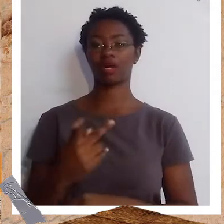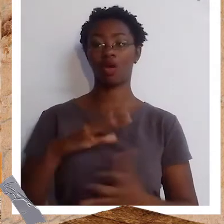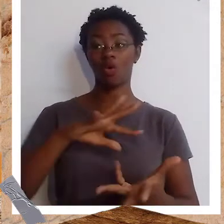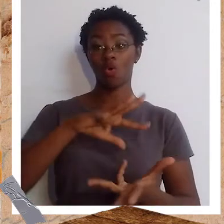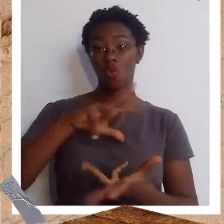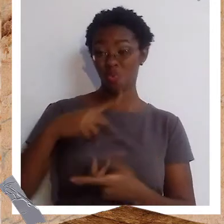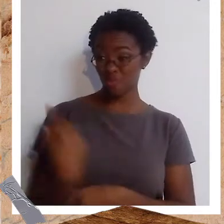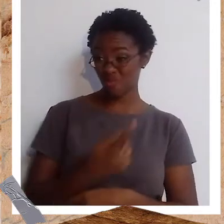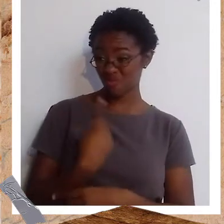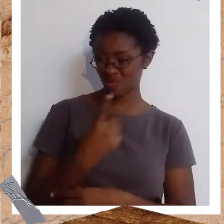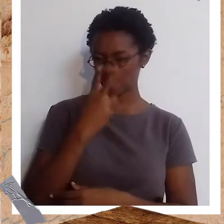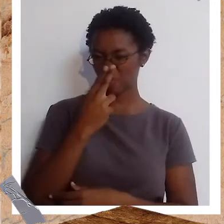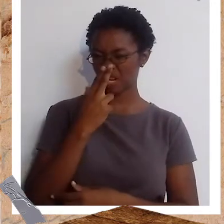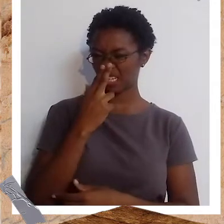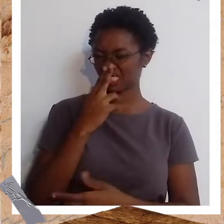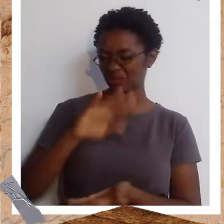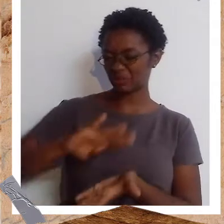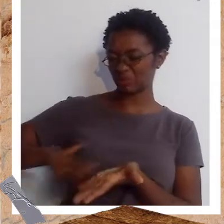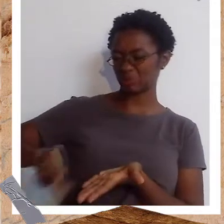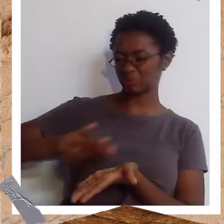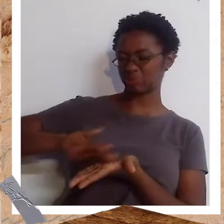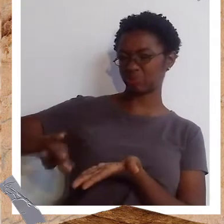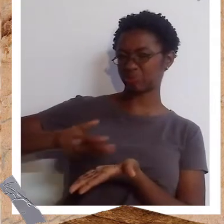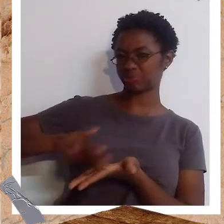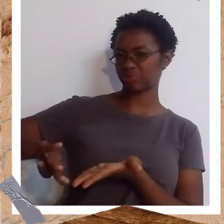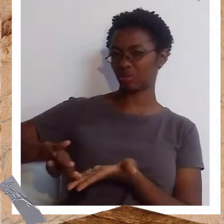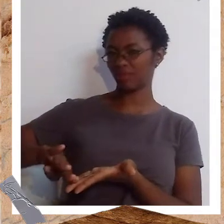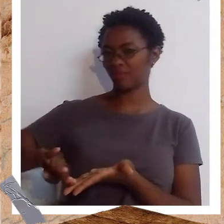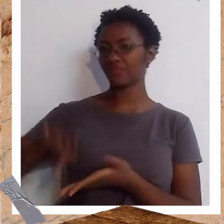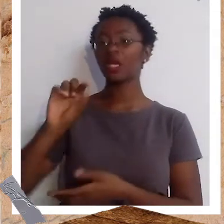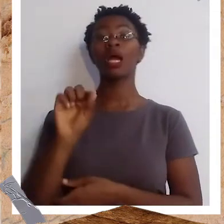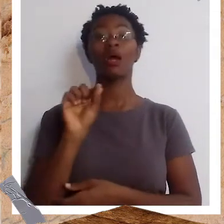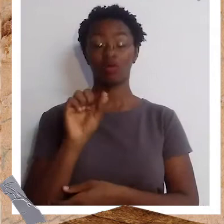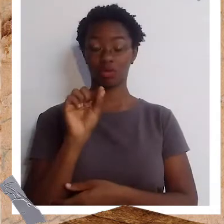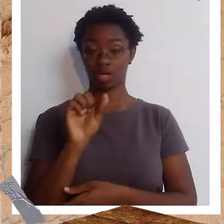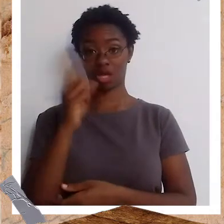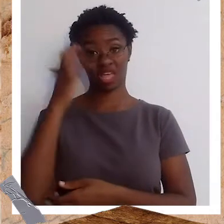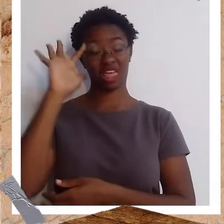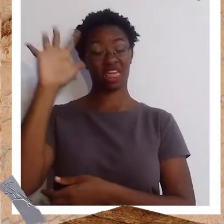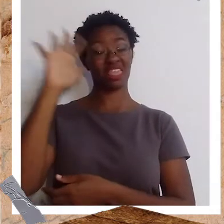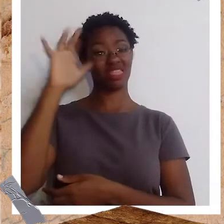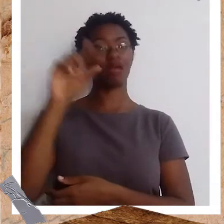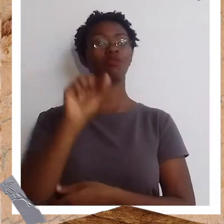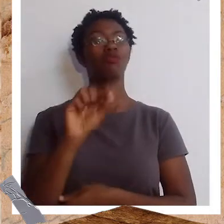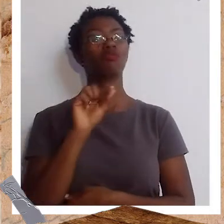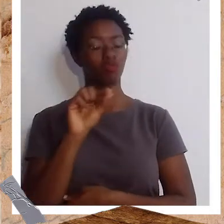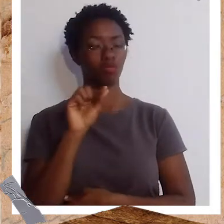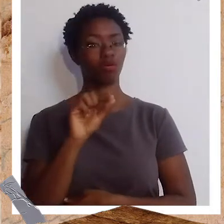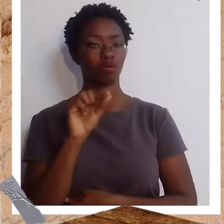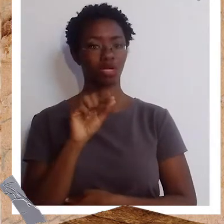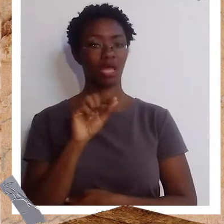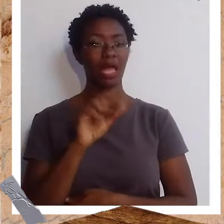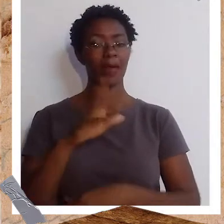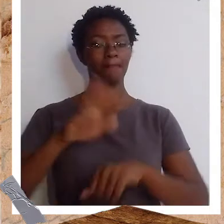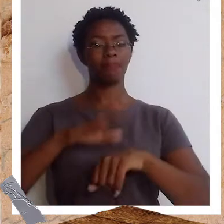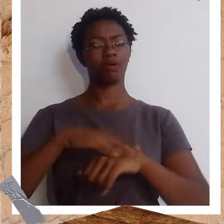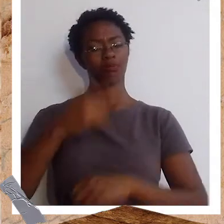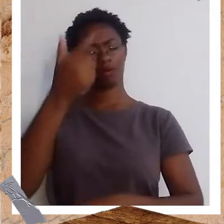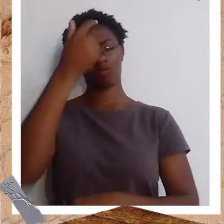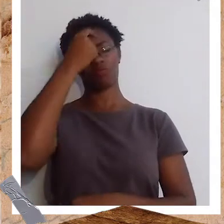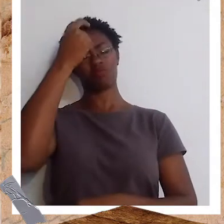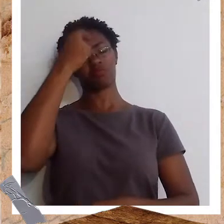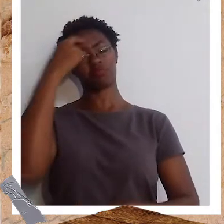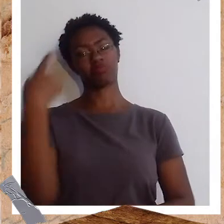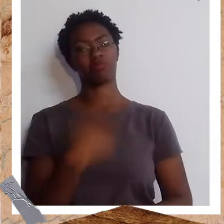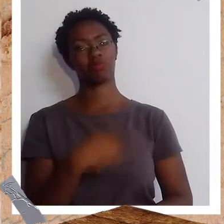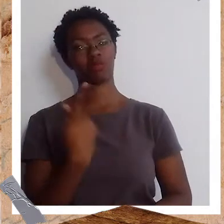margem. Essa é uma frase muito forte, porque essa ideia de que o nosso mundo é a margem, tão autoconsciente para Carolina, como a gente